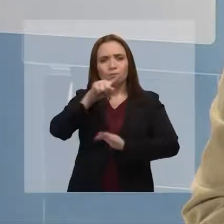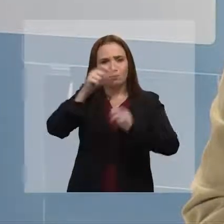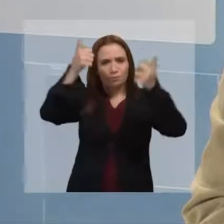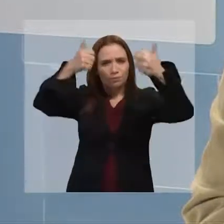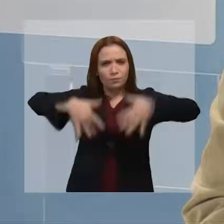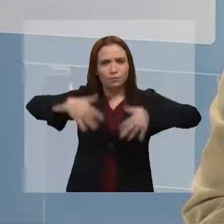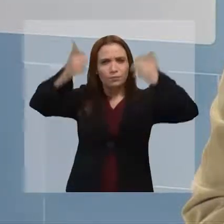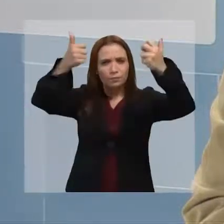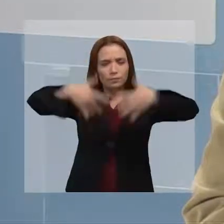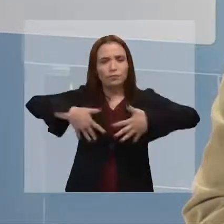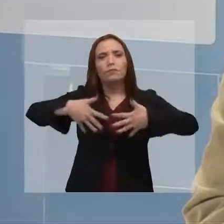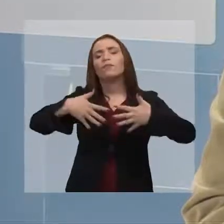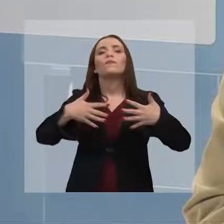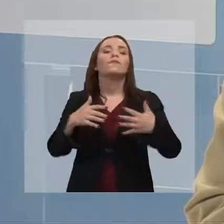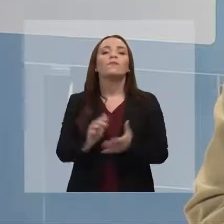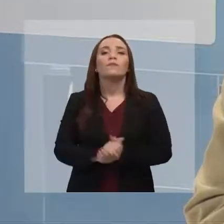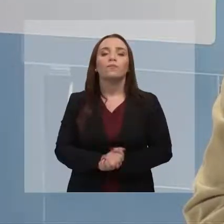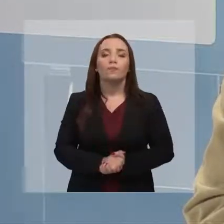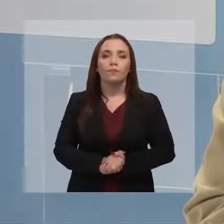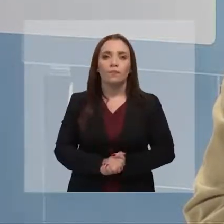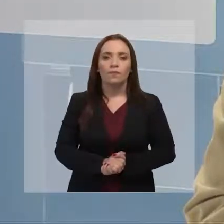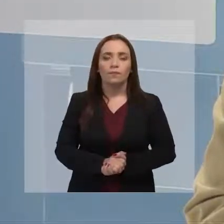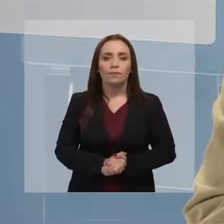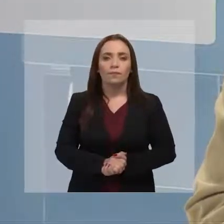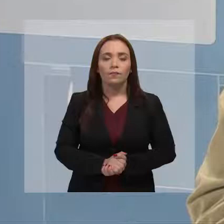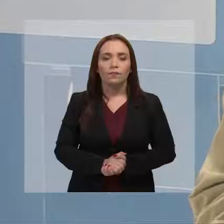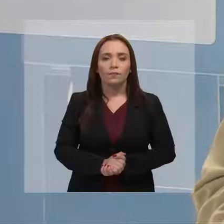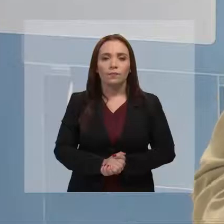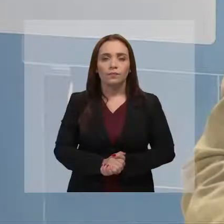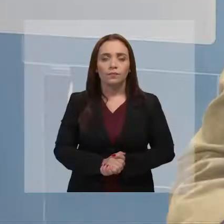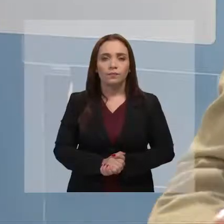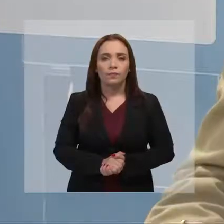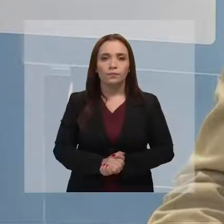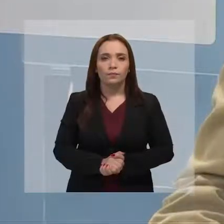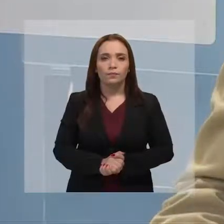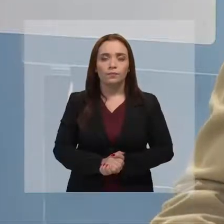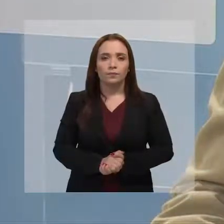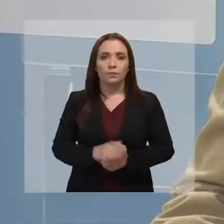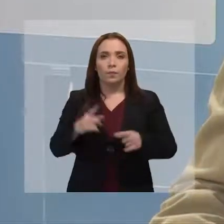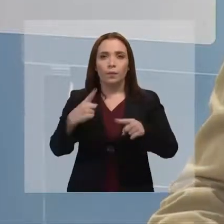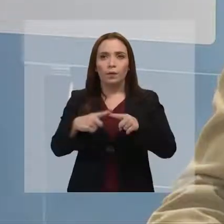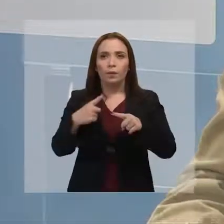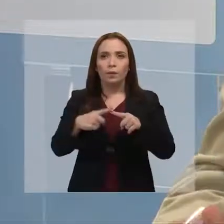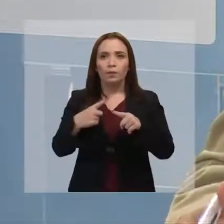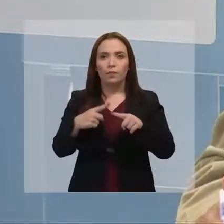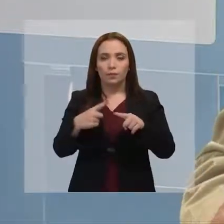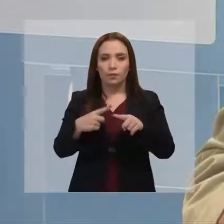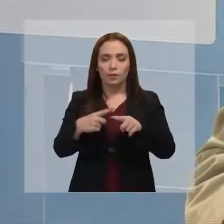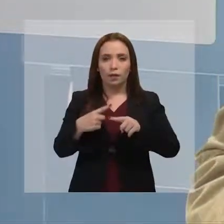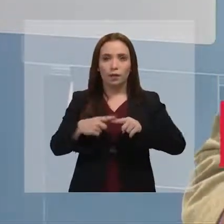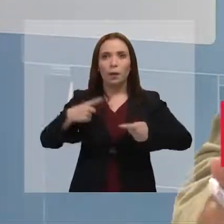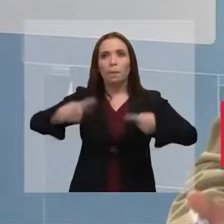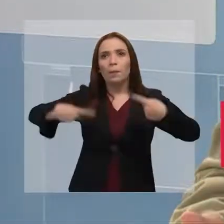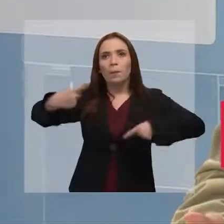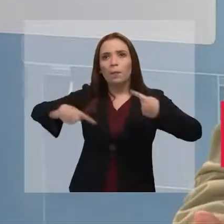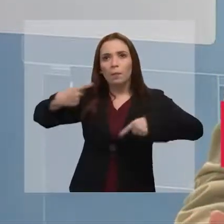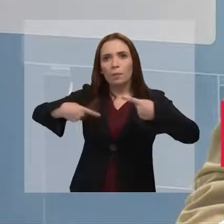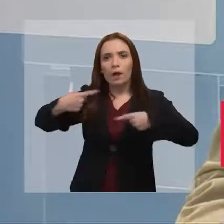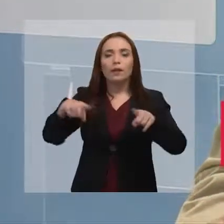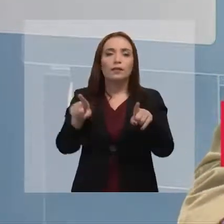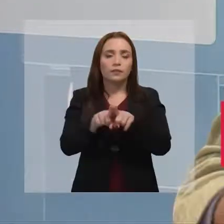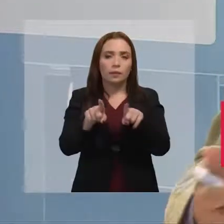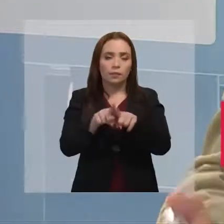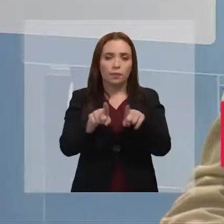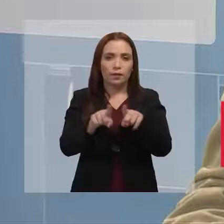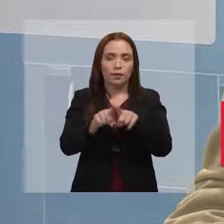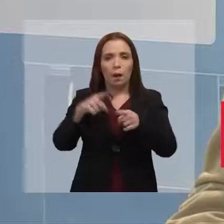você fala, do qual você fala, aborda com base na disputa